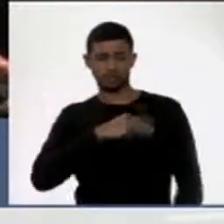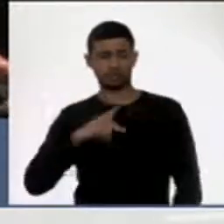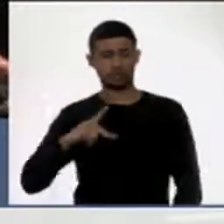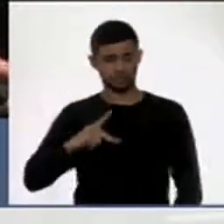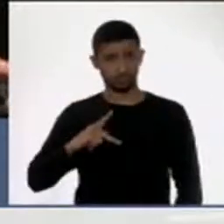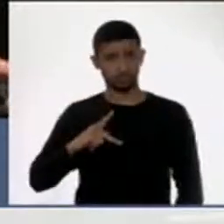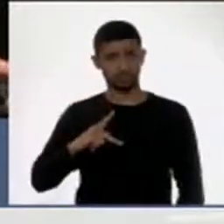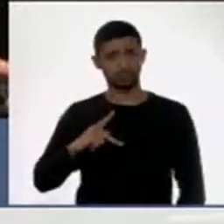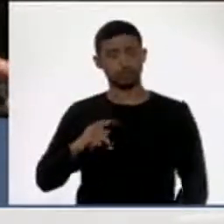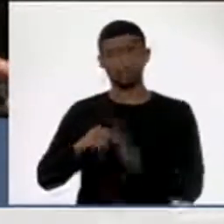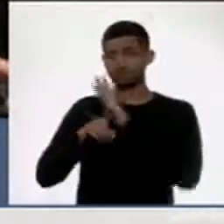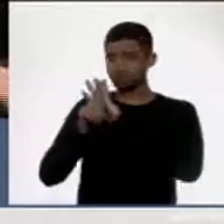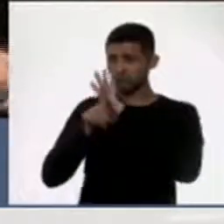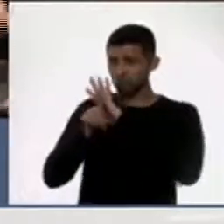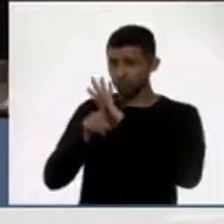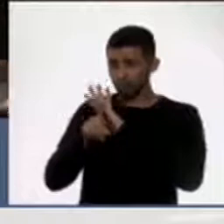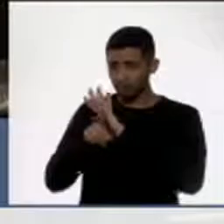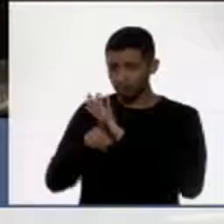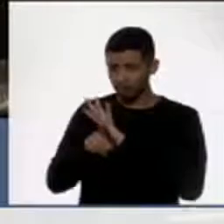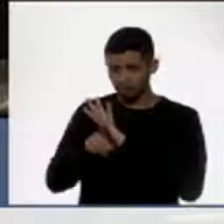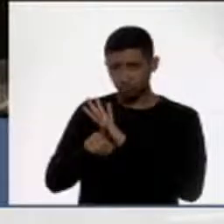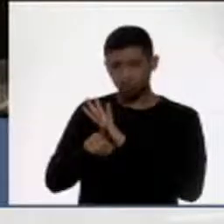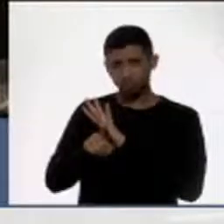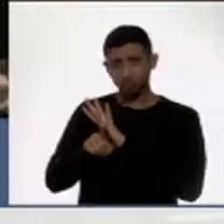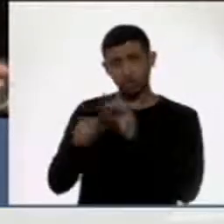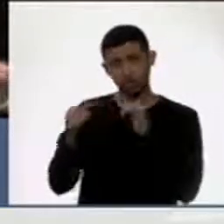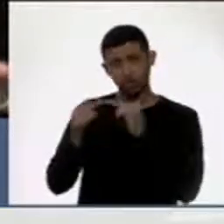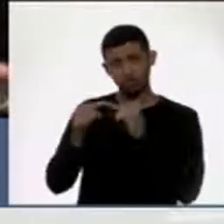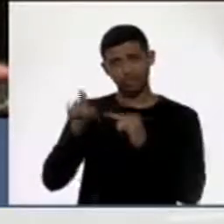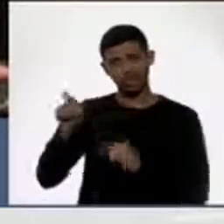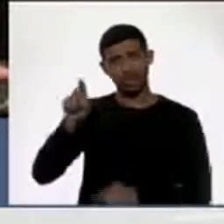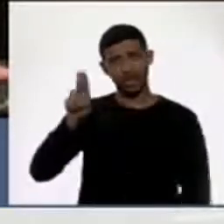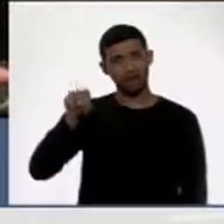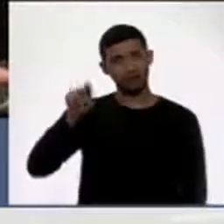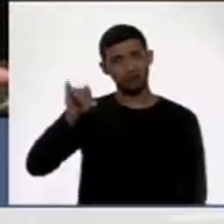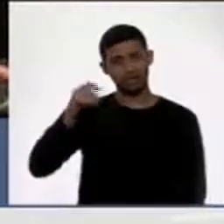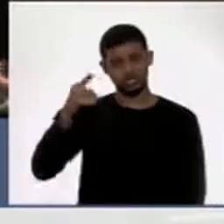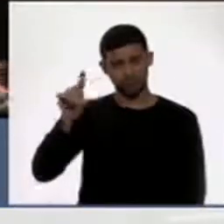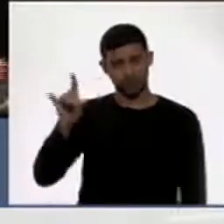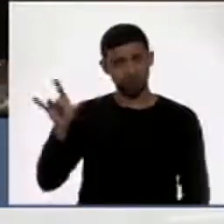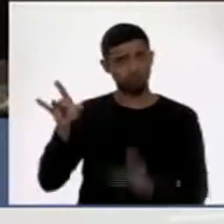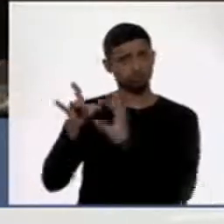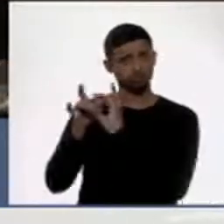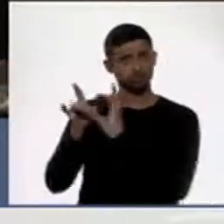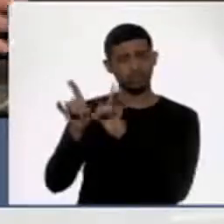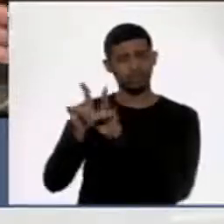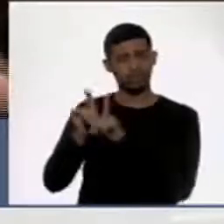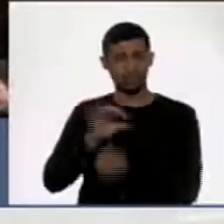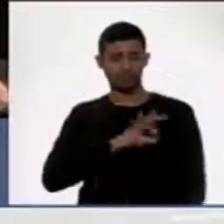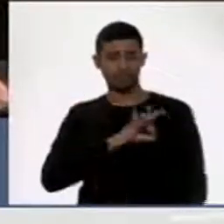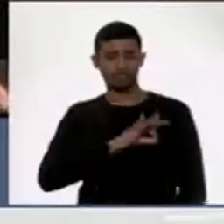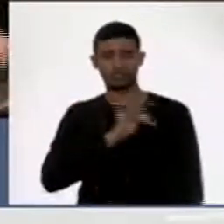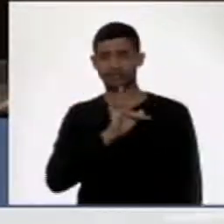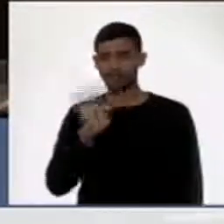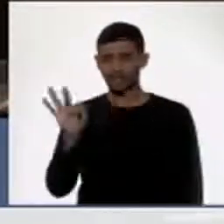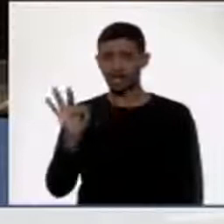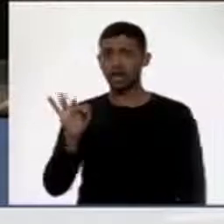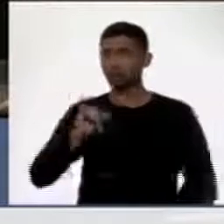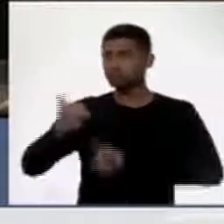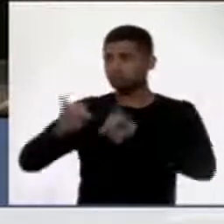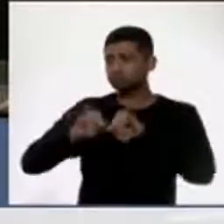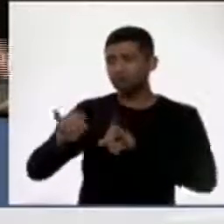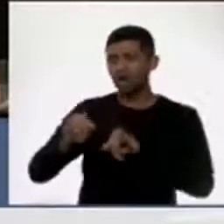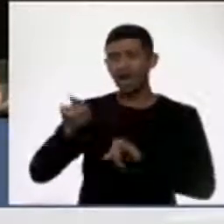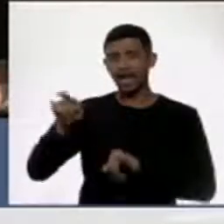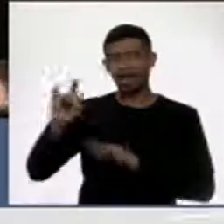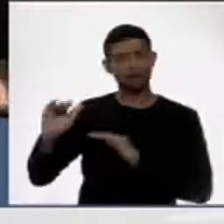na investigação, a nível da União, a Polícia Federal. E a denúncia também. E aí a Corte